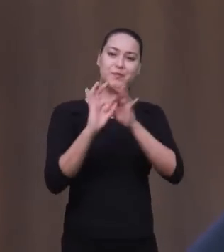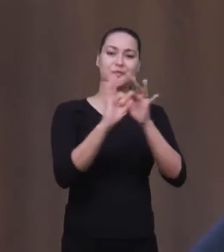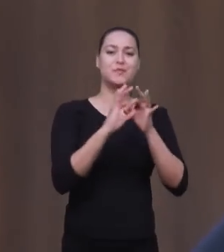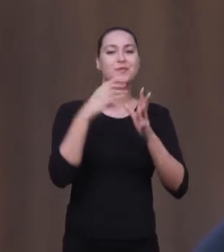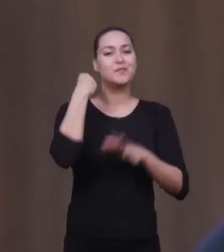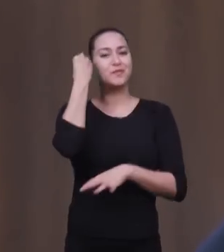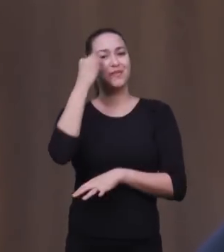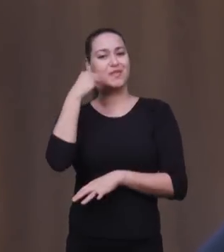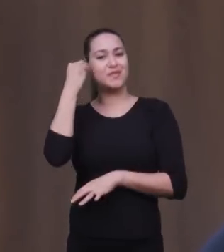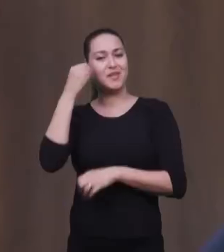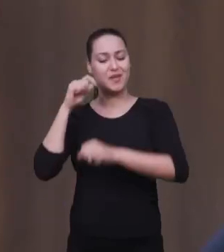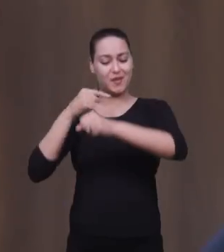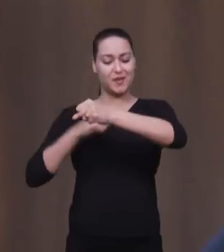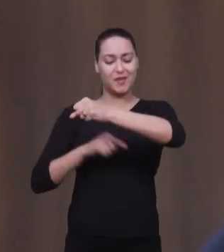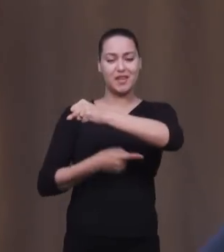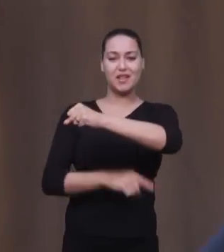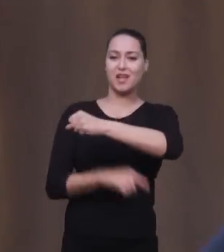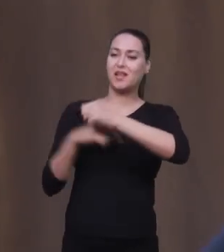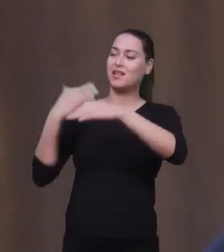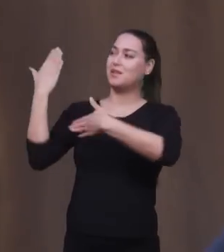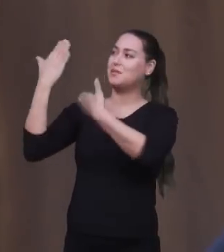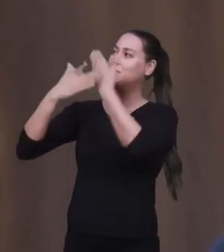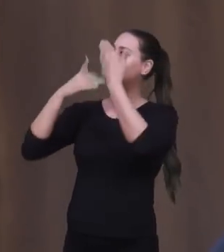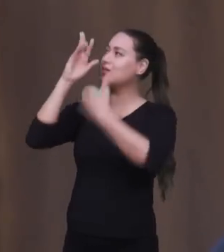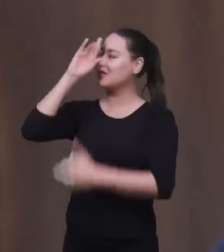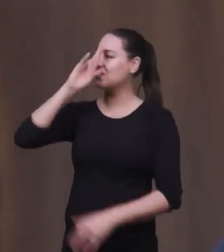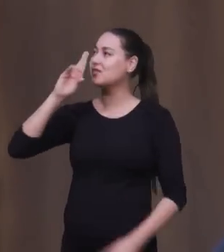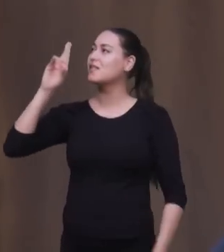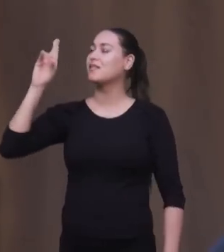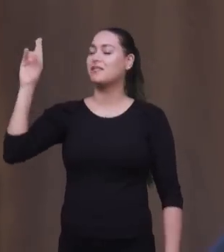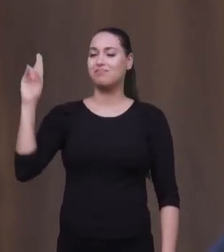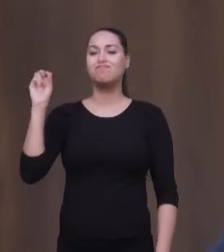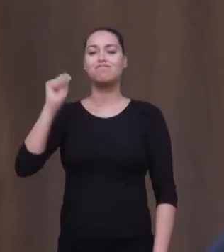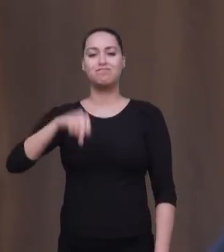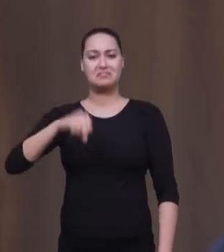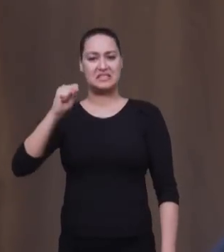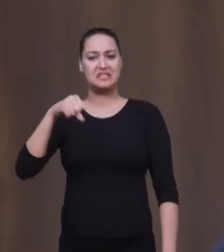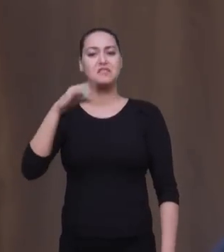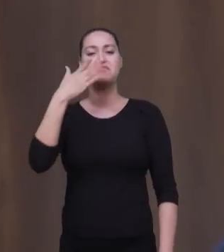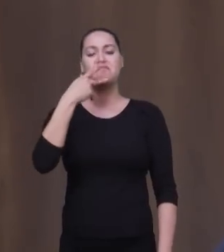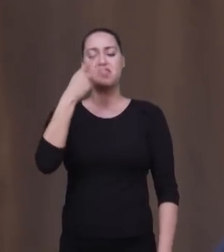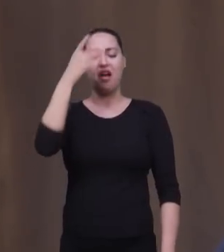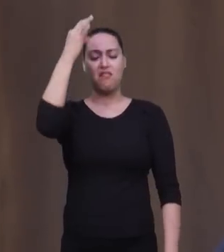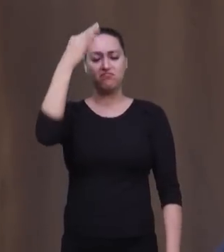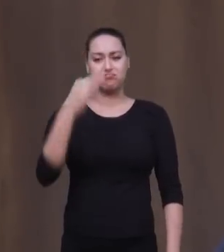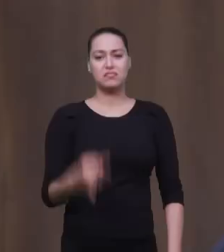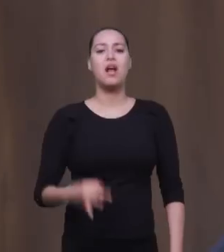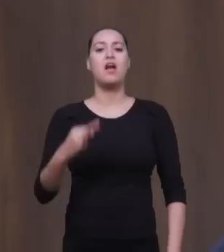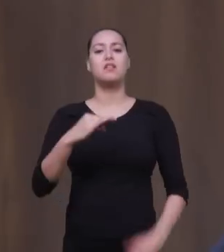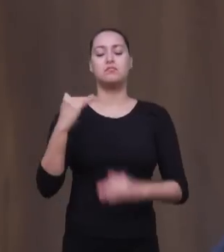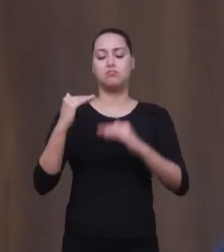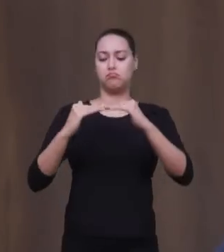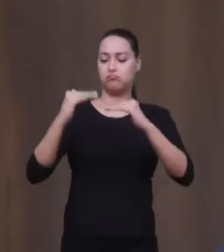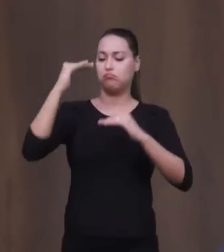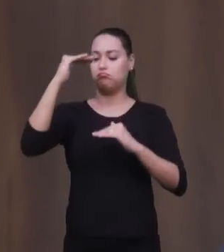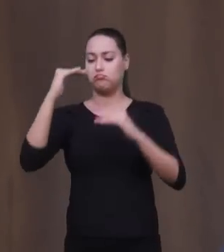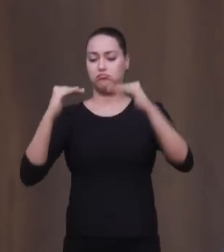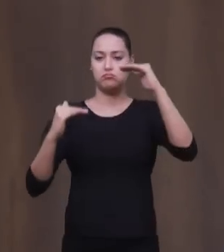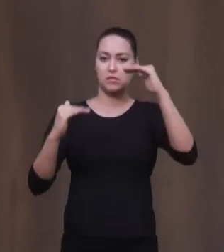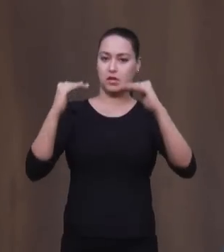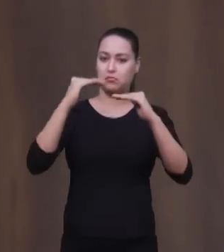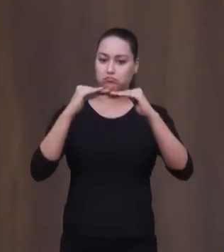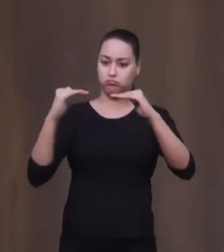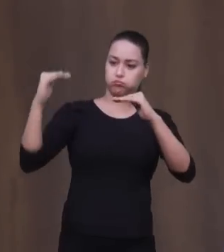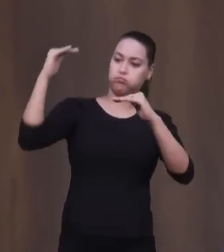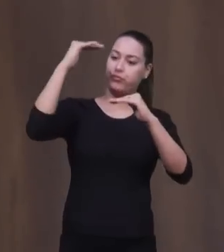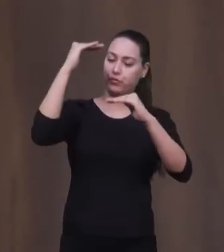mais com as experiências mais multiplicadas na presença do Senhor. Aí possivelmente a gente pode afirmar sim que existe nível de